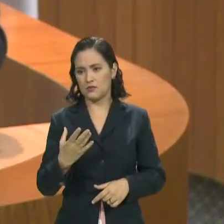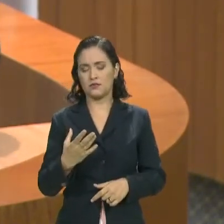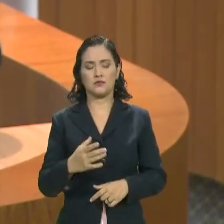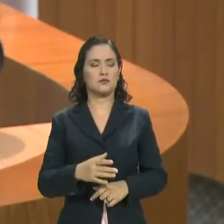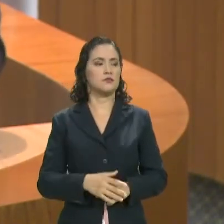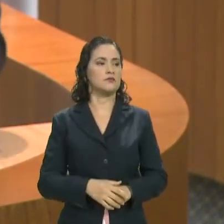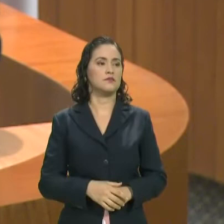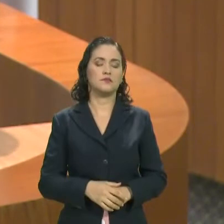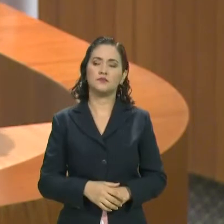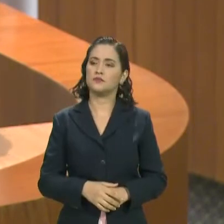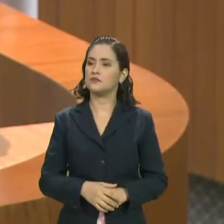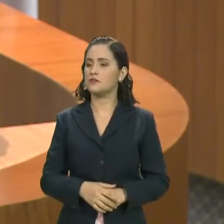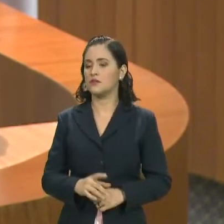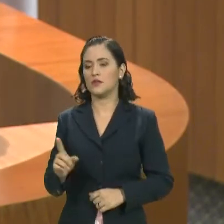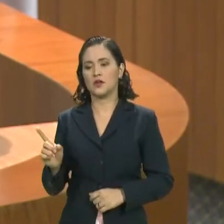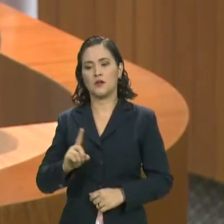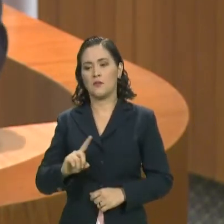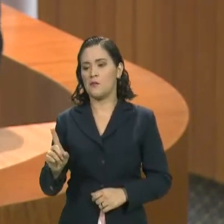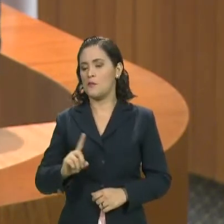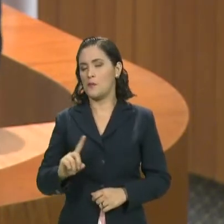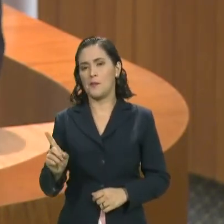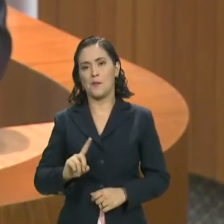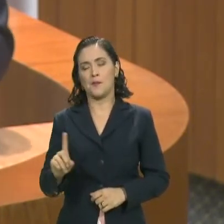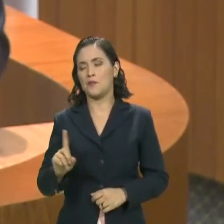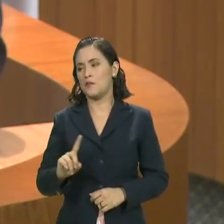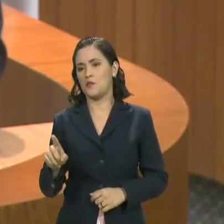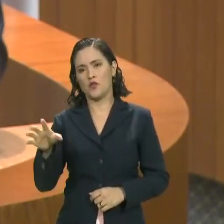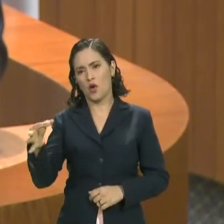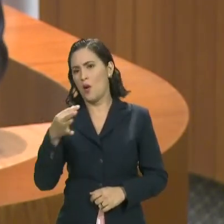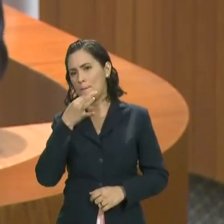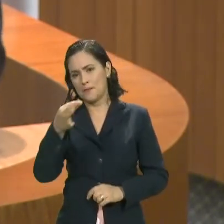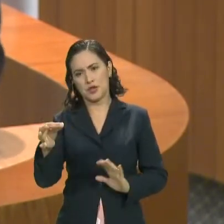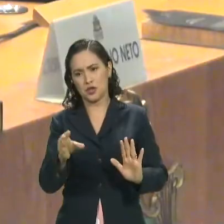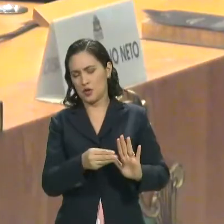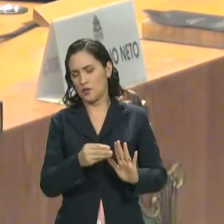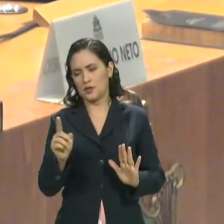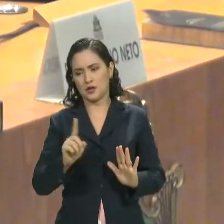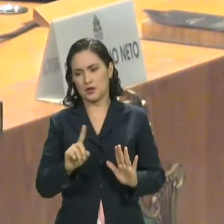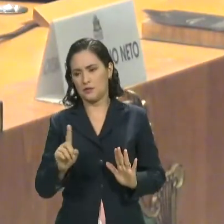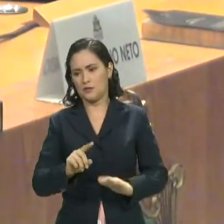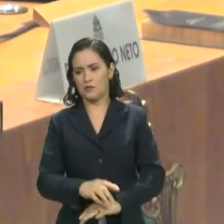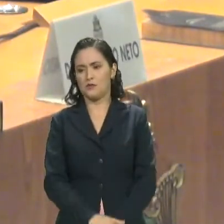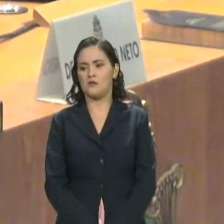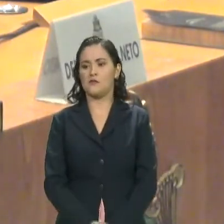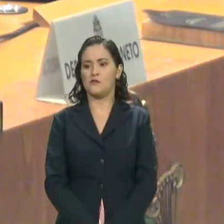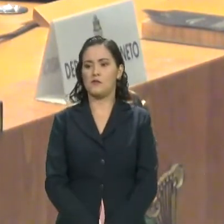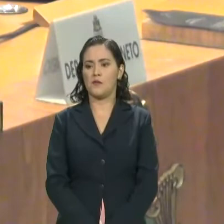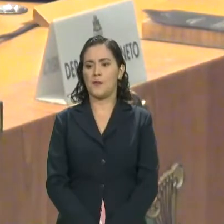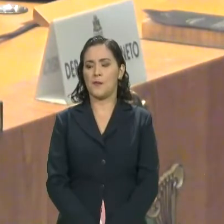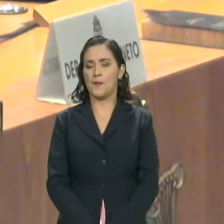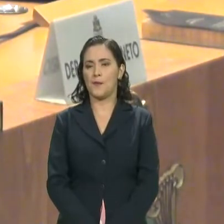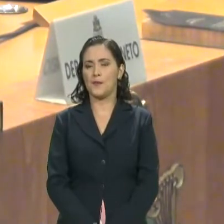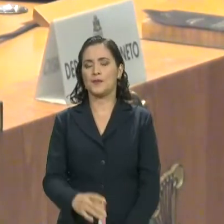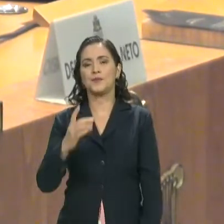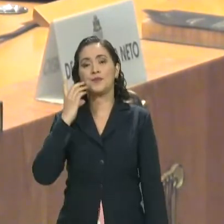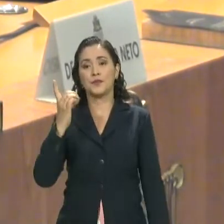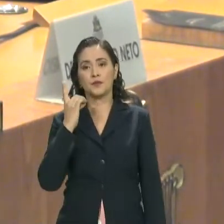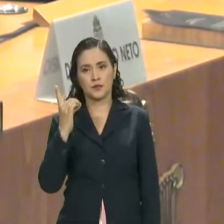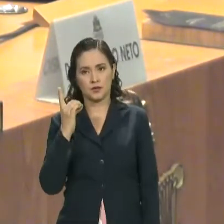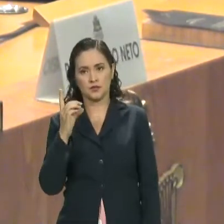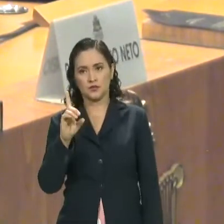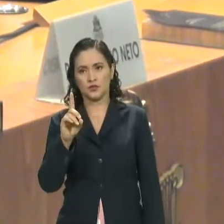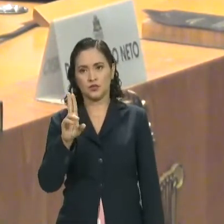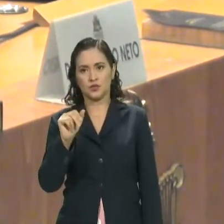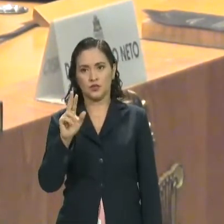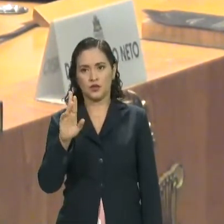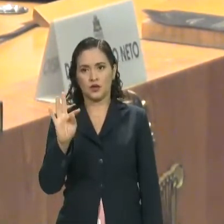citado nominalmente, eu tenho direito. Deputado Duarte, Vossa Excelência pode, após, se for o caso, pedir, a mesa vai avaliar